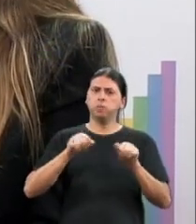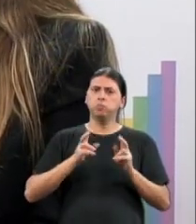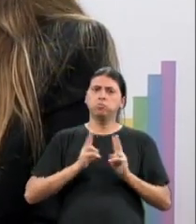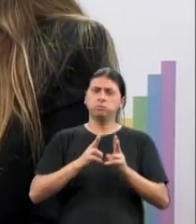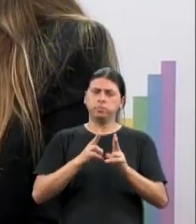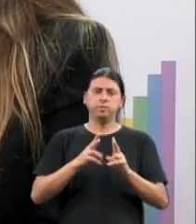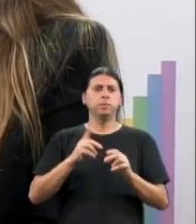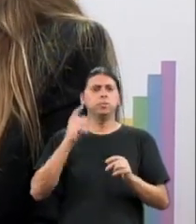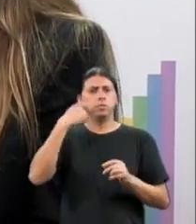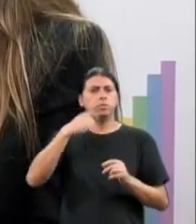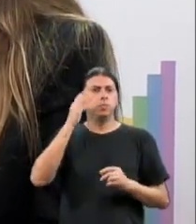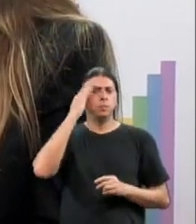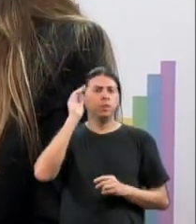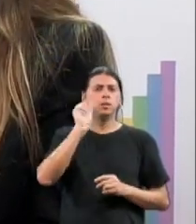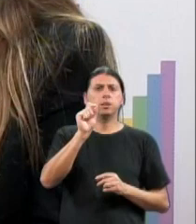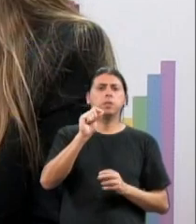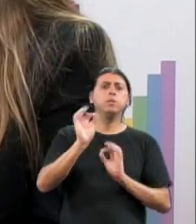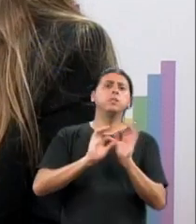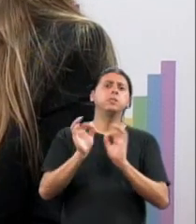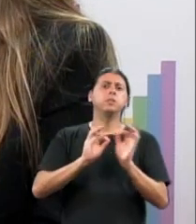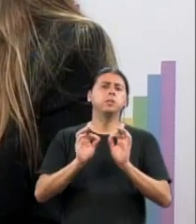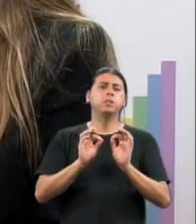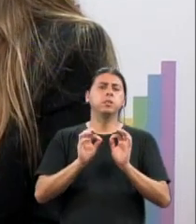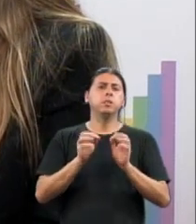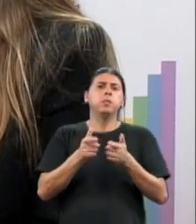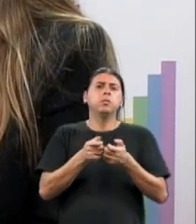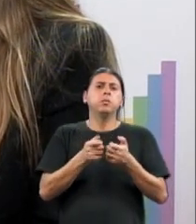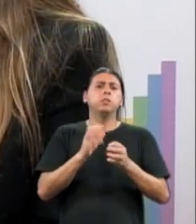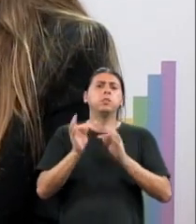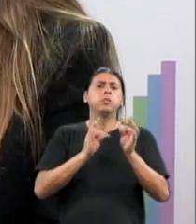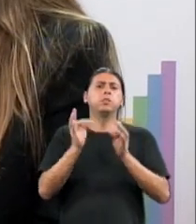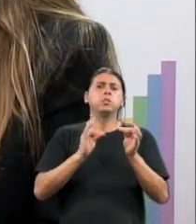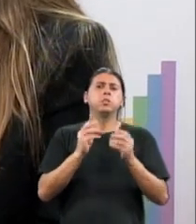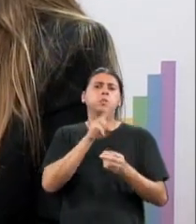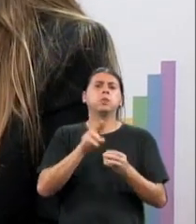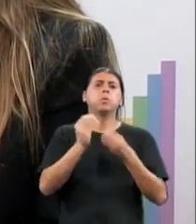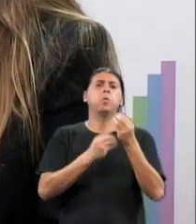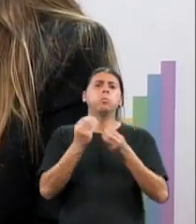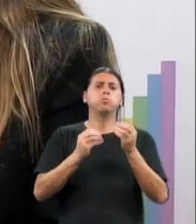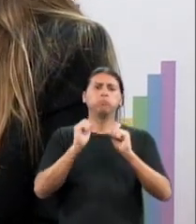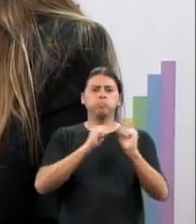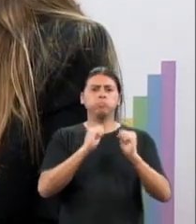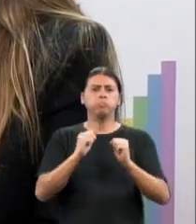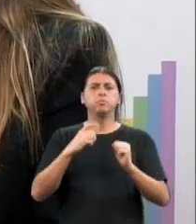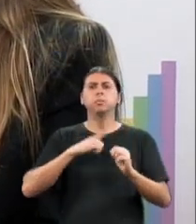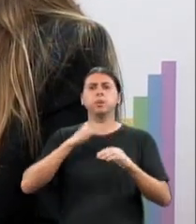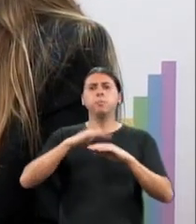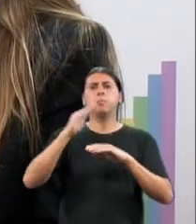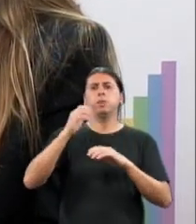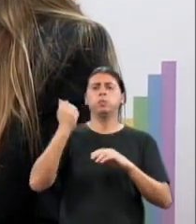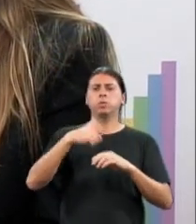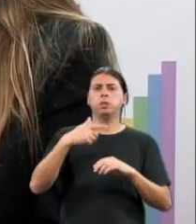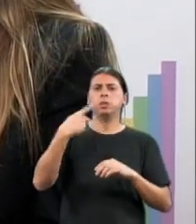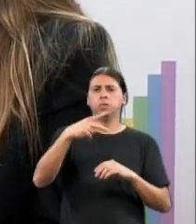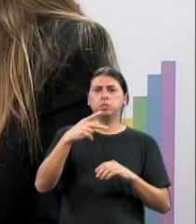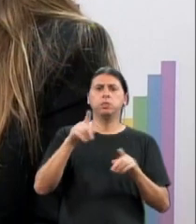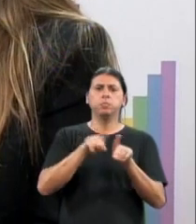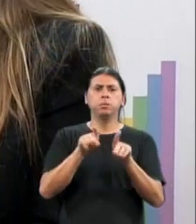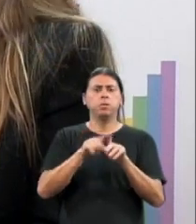precisamos saber o que fazer com essa possibilidade. Então, muito mais que nativo digital, é importante que